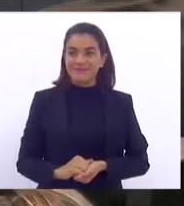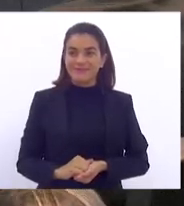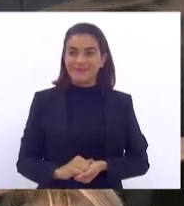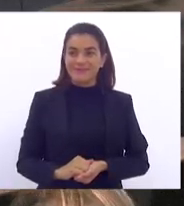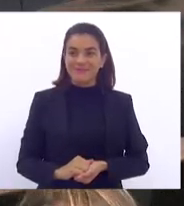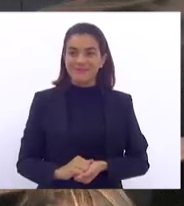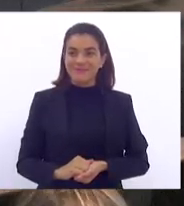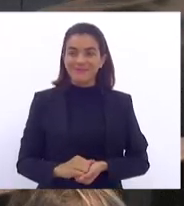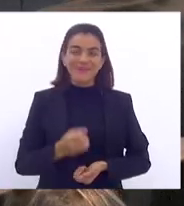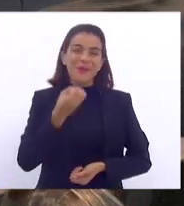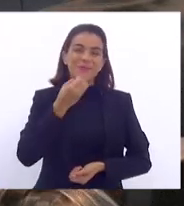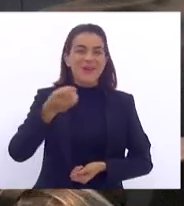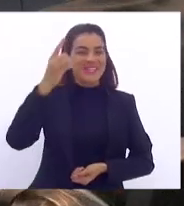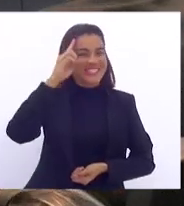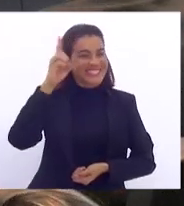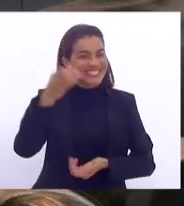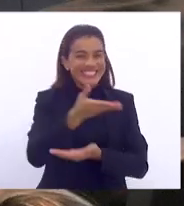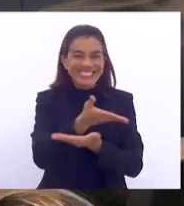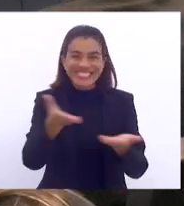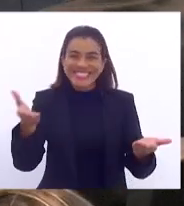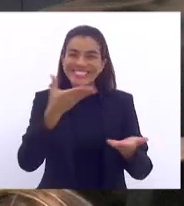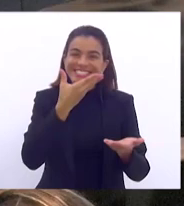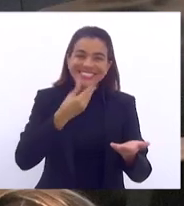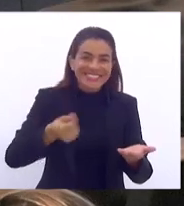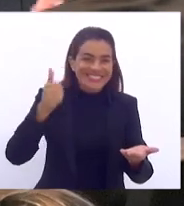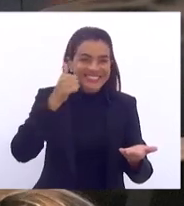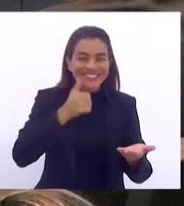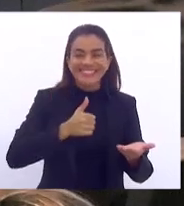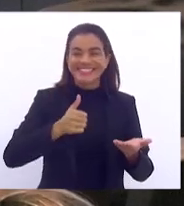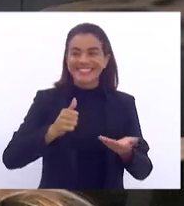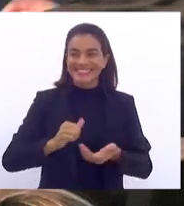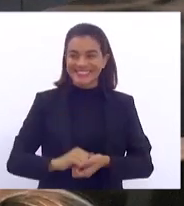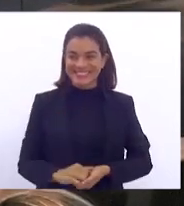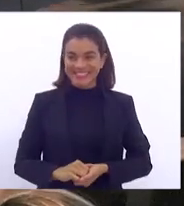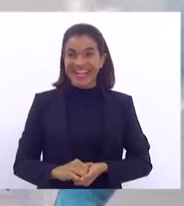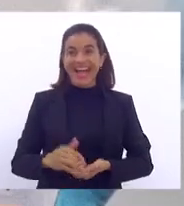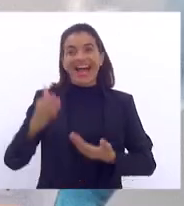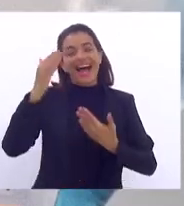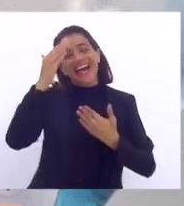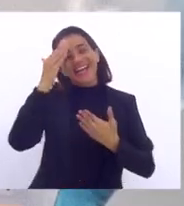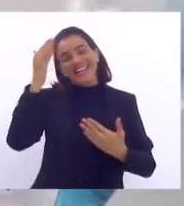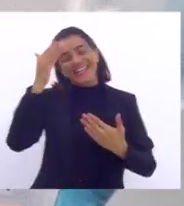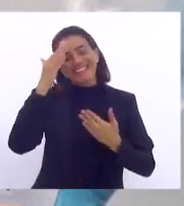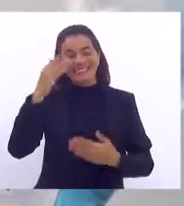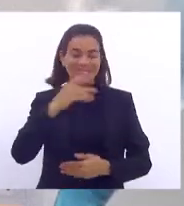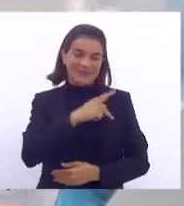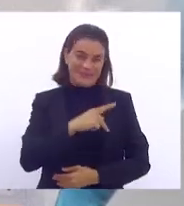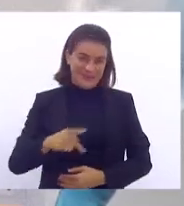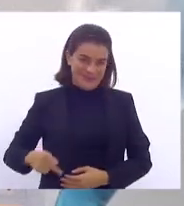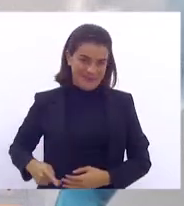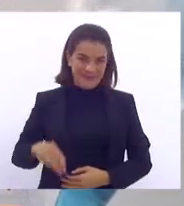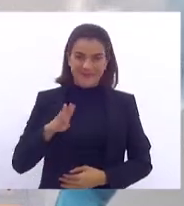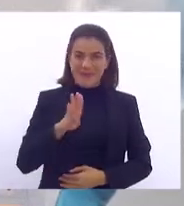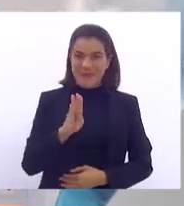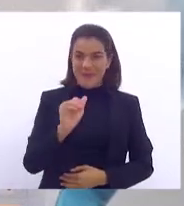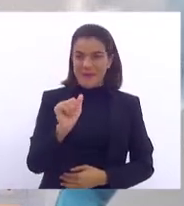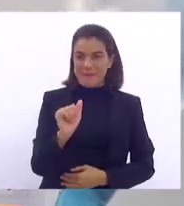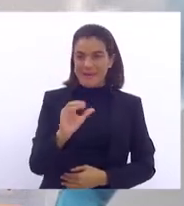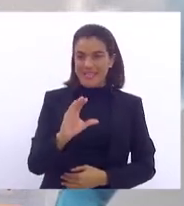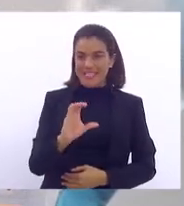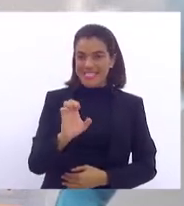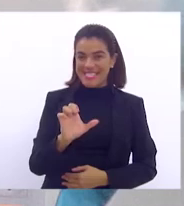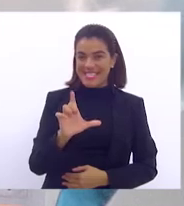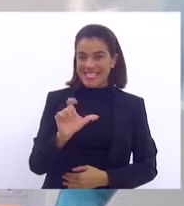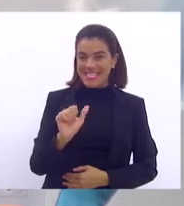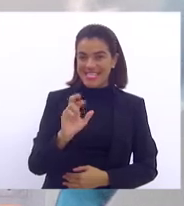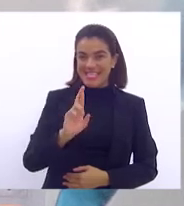Paulo Bom dia a todas e todos primeiro agradecer o presidente Barcelar ter feito essa